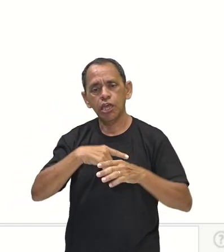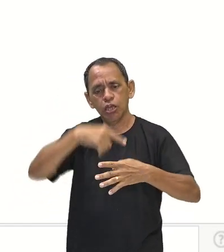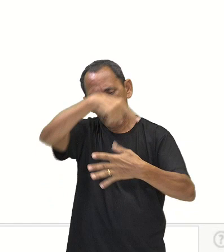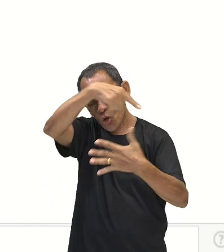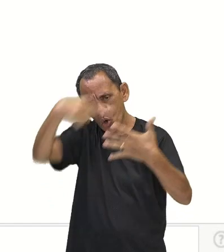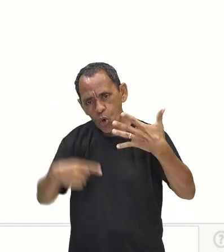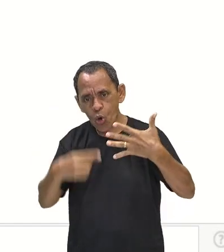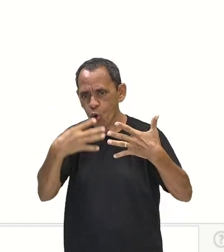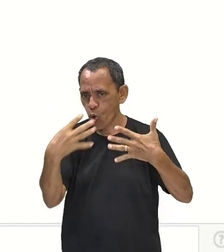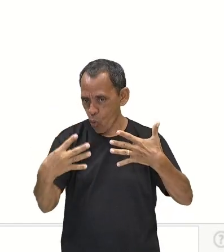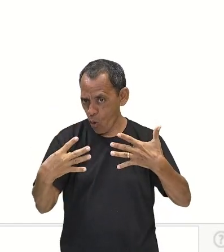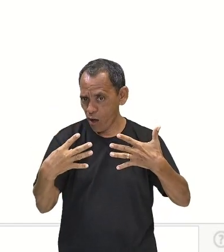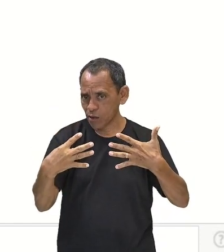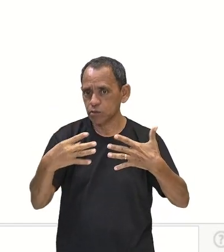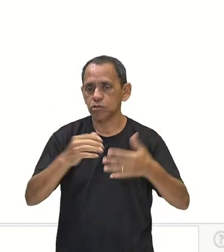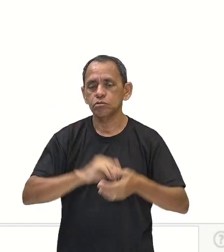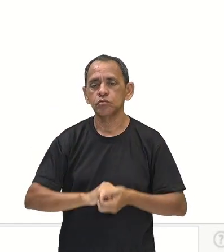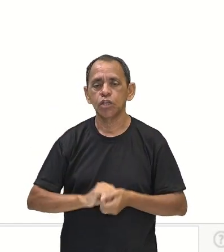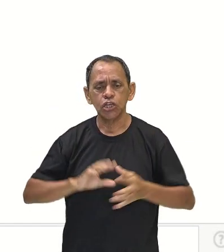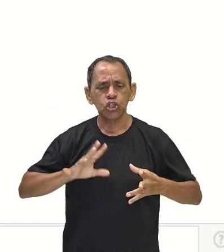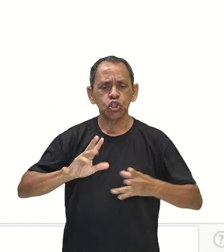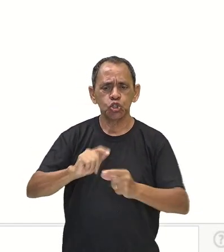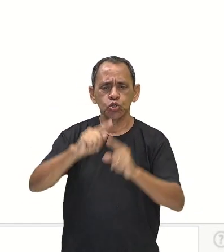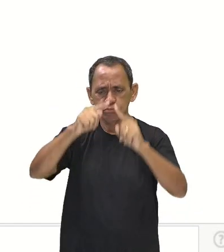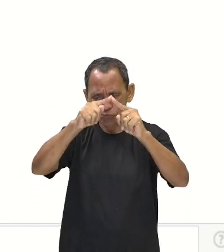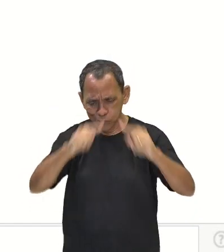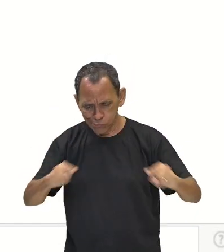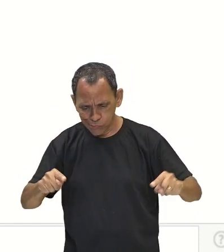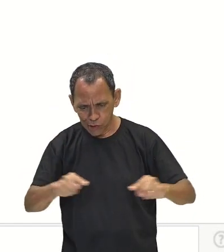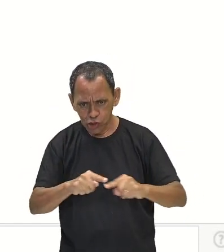aulas anteriores que todo triângulo, a soma dos seus